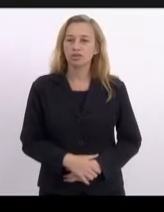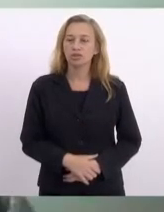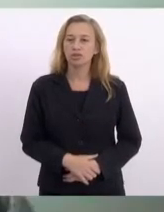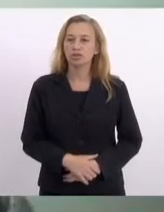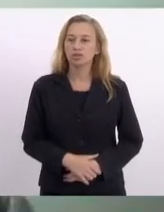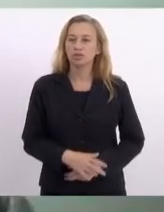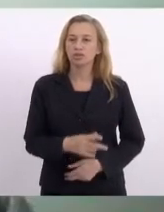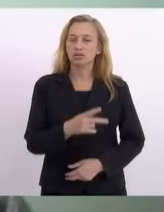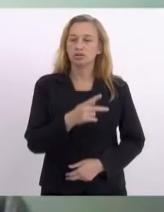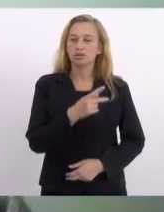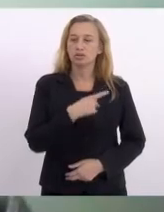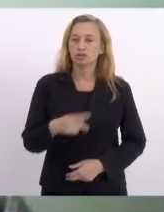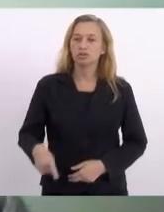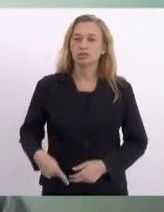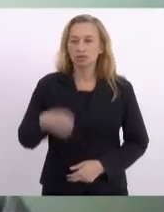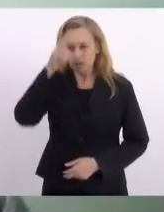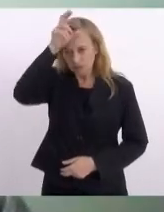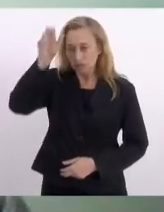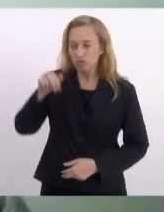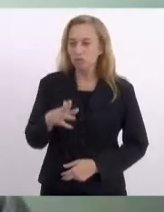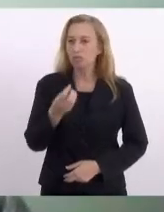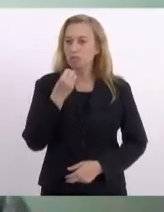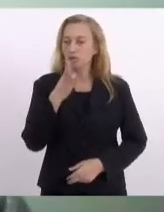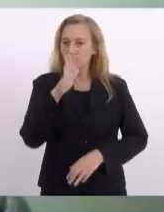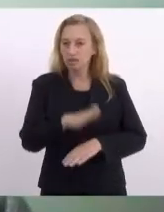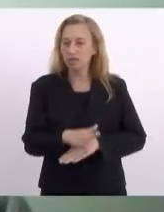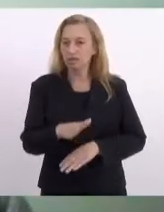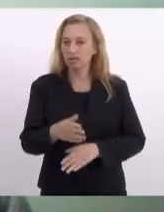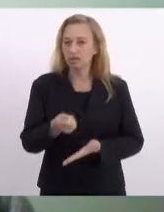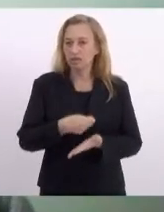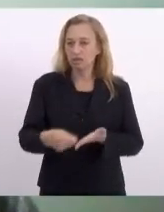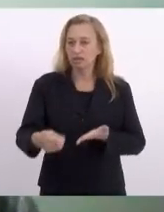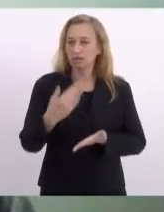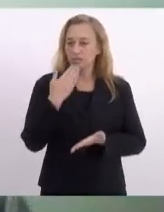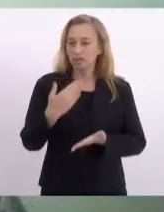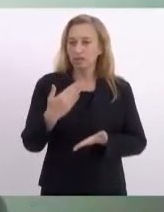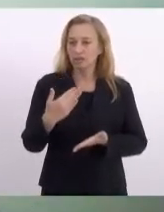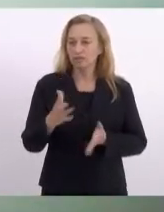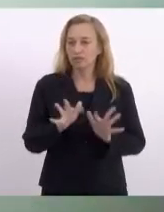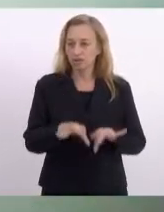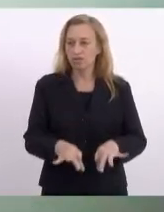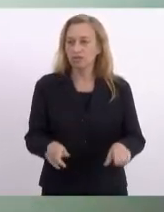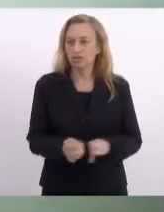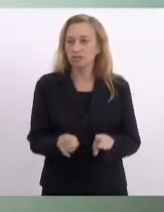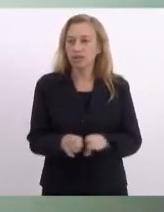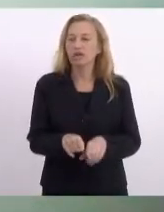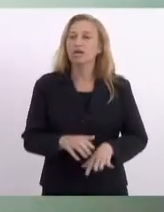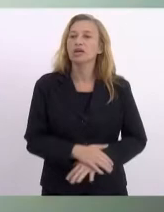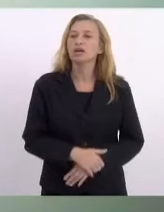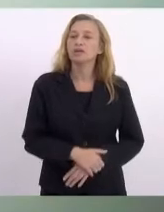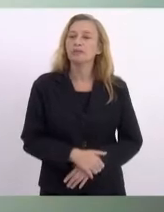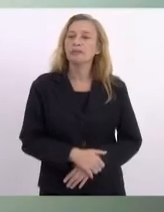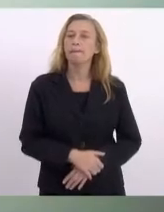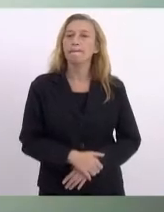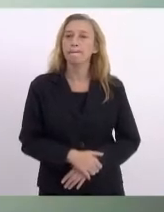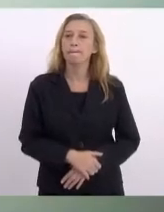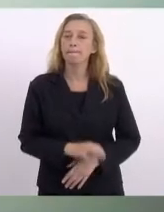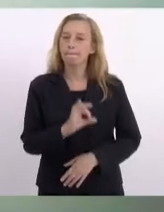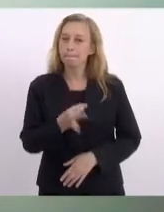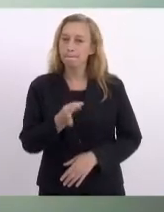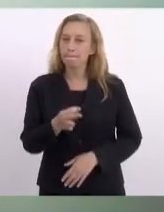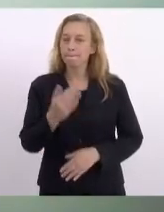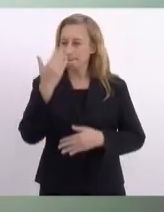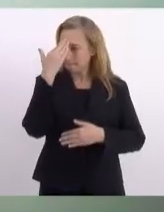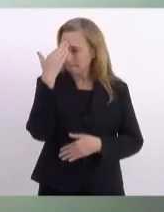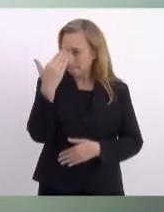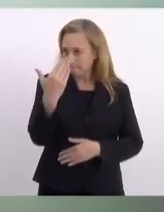Presidente, te ajudo. Boa tarde. Eu queria pedir para me inscrever no expediente final também, por favor. Eu pedi a palavra exatamente para